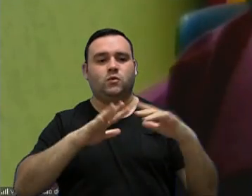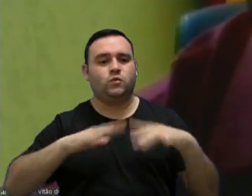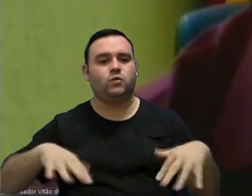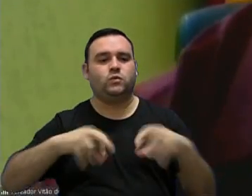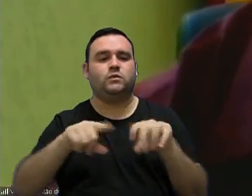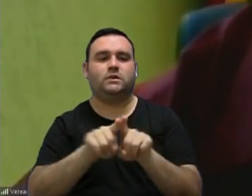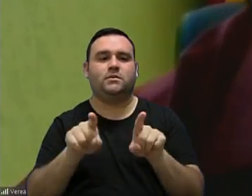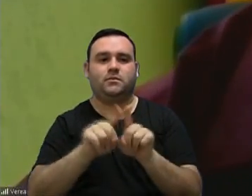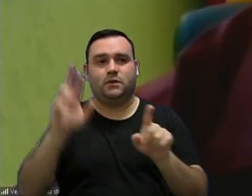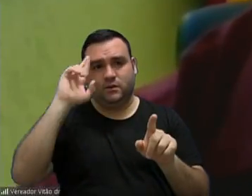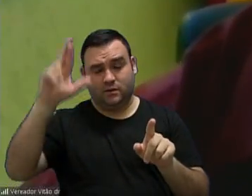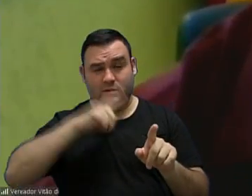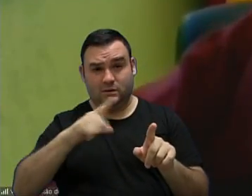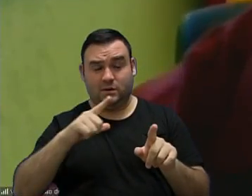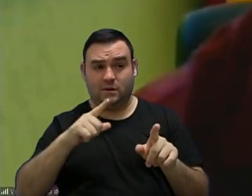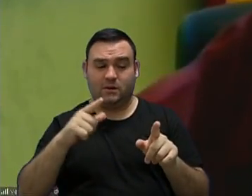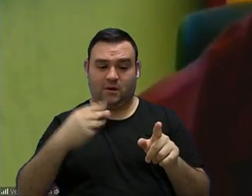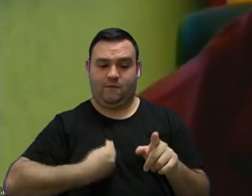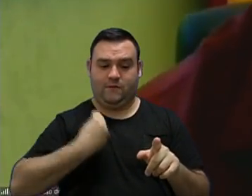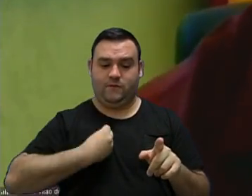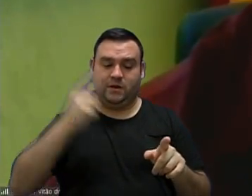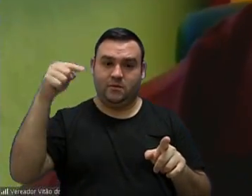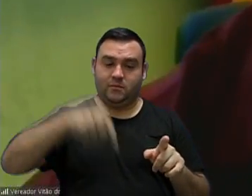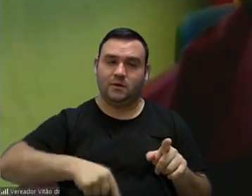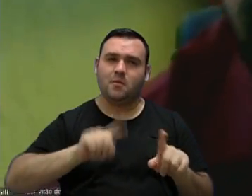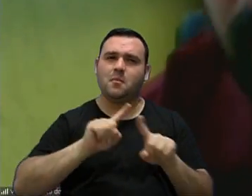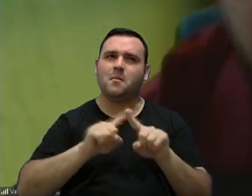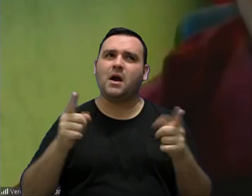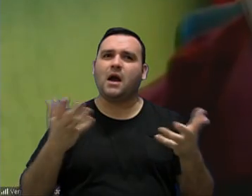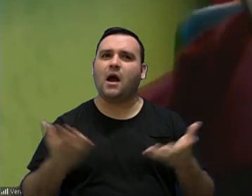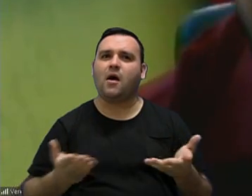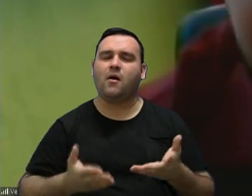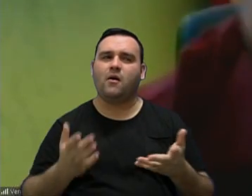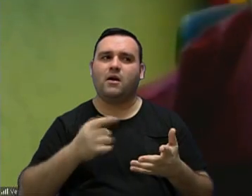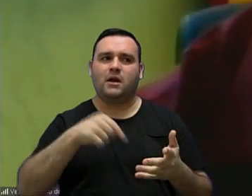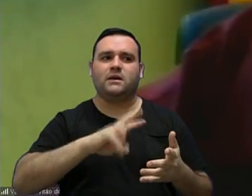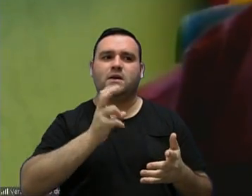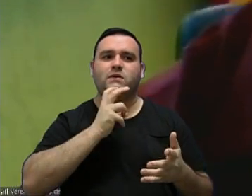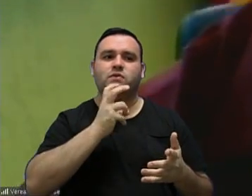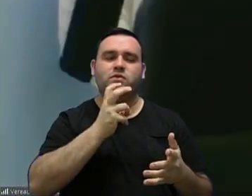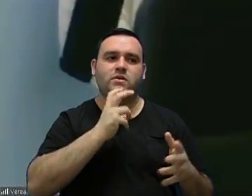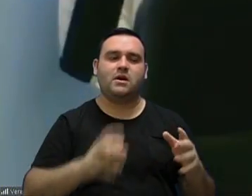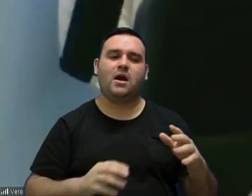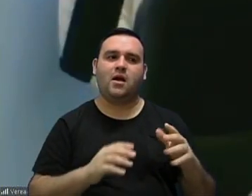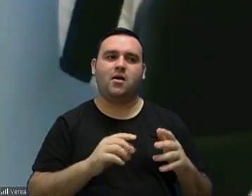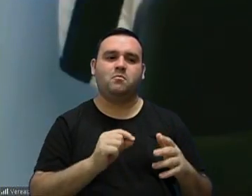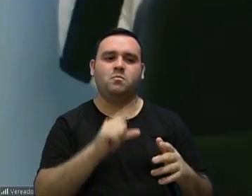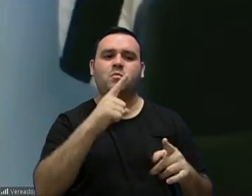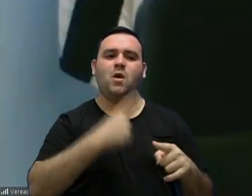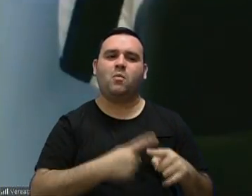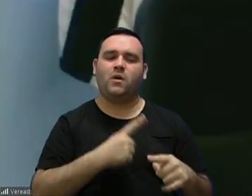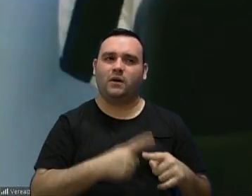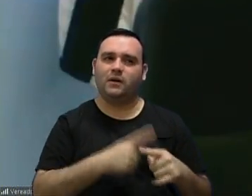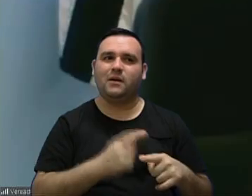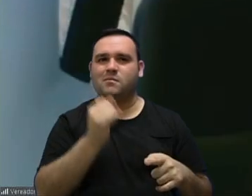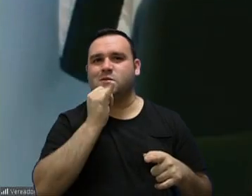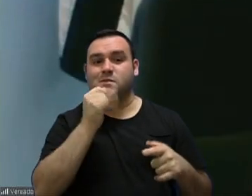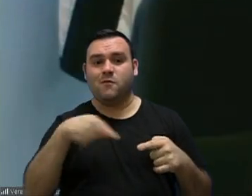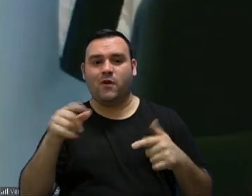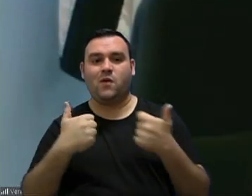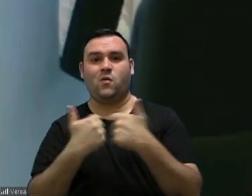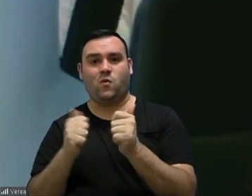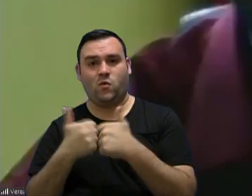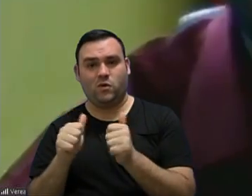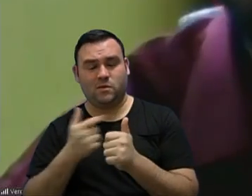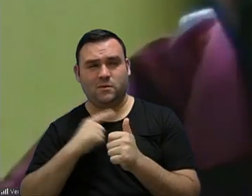mesmo Vossa Excelência, da sessão presencial, mas eu acho que esse aumento em Sorocaba foi porque é só andar de ônibus, você